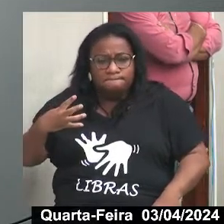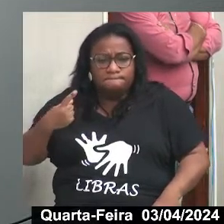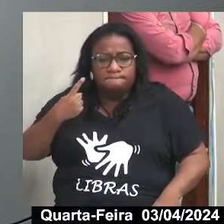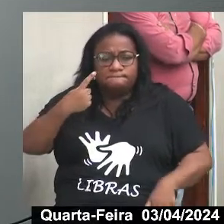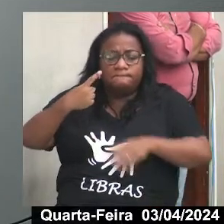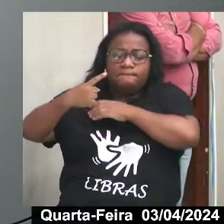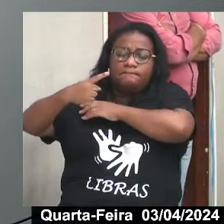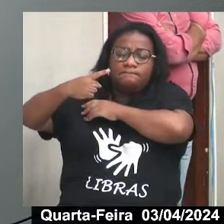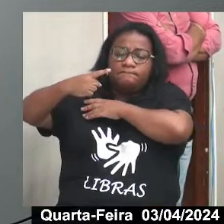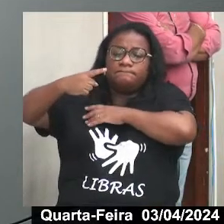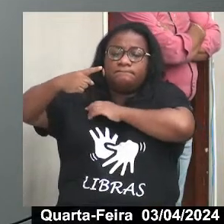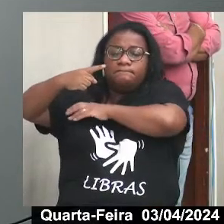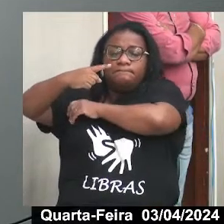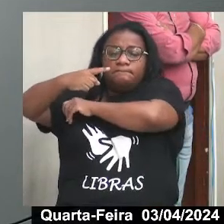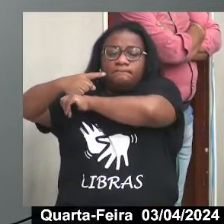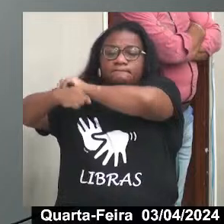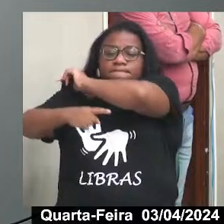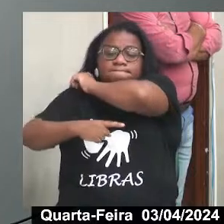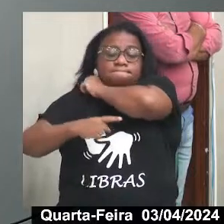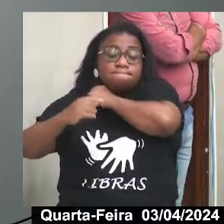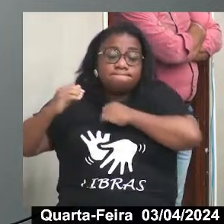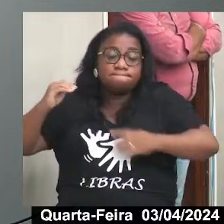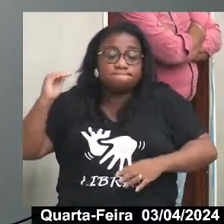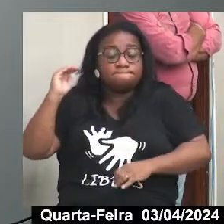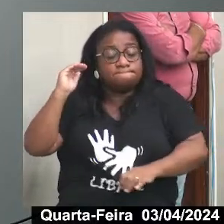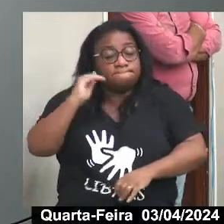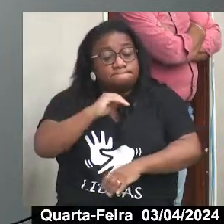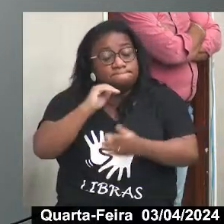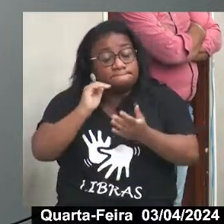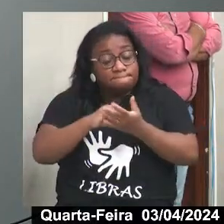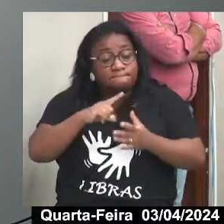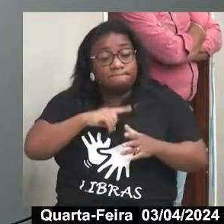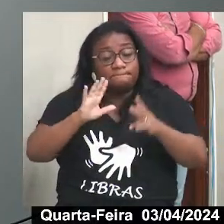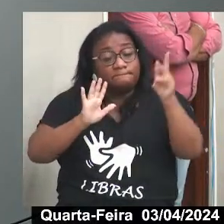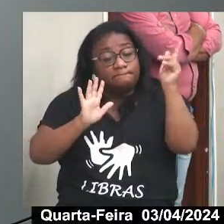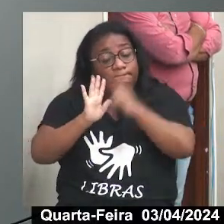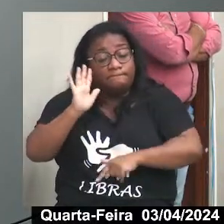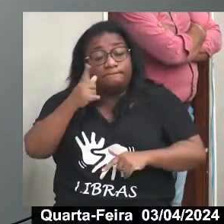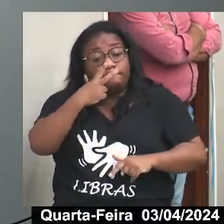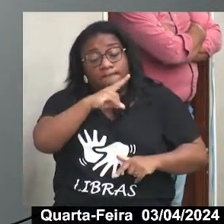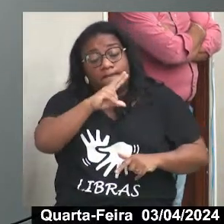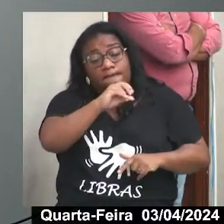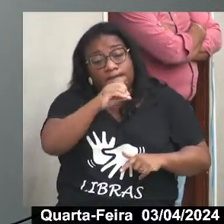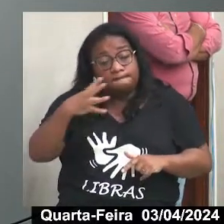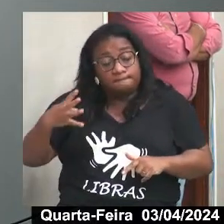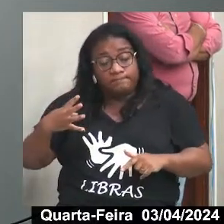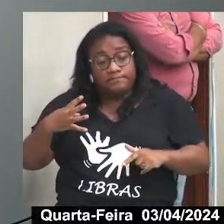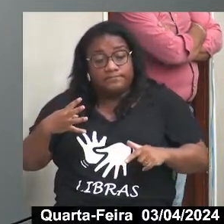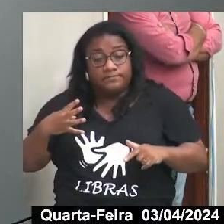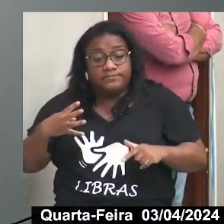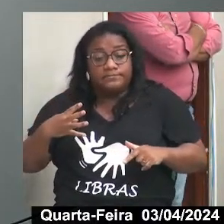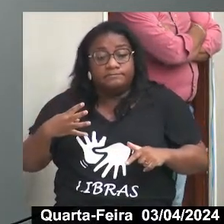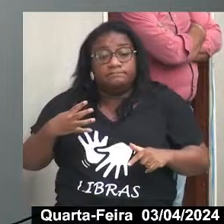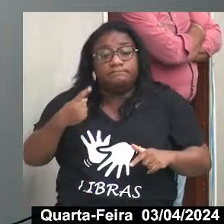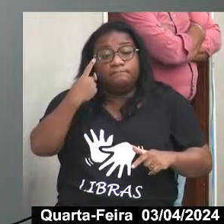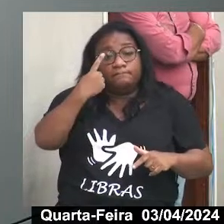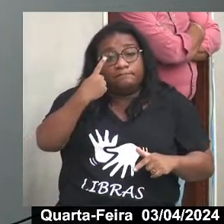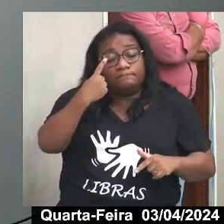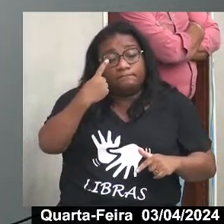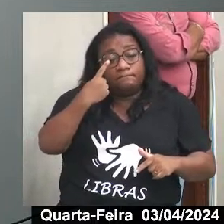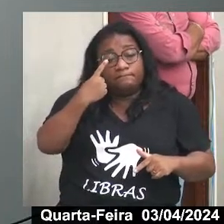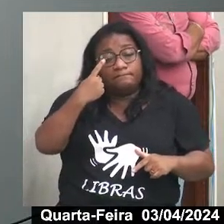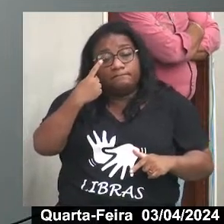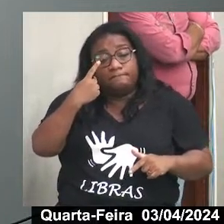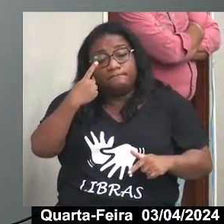2024, uma a cada 150 crianças tinha o diagnóstico de autismo. Em 2004, em 2023, passou para